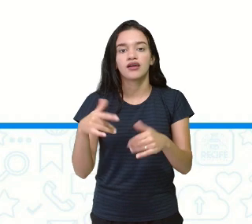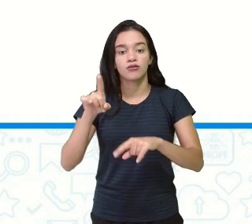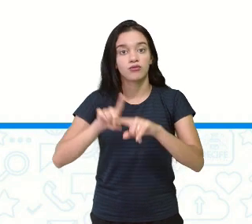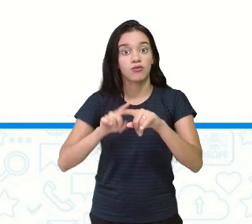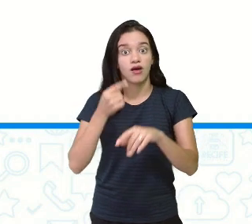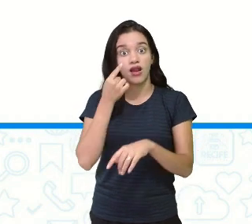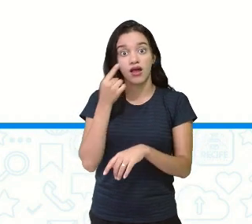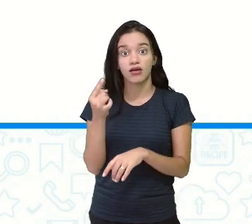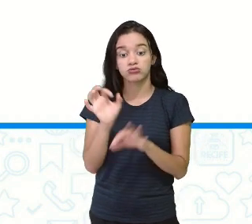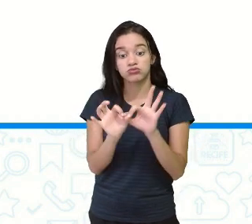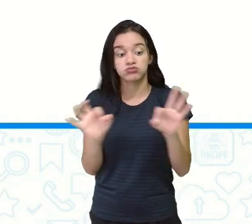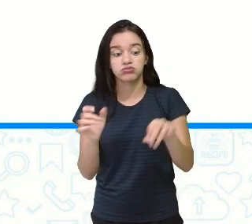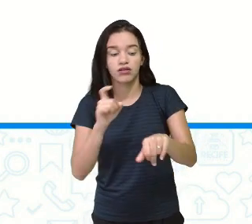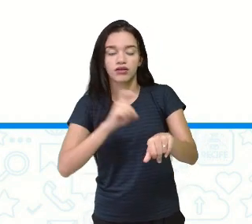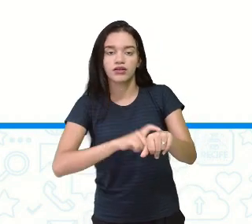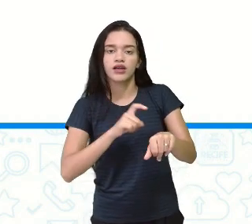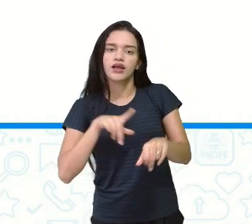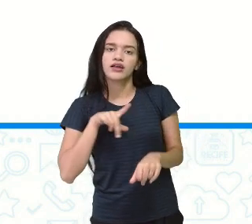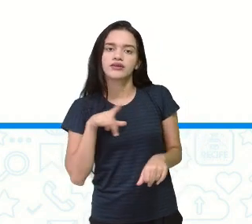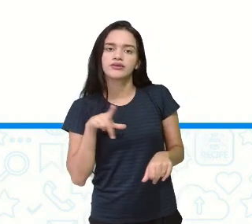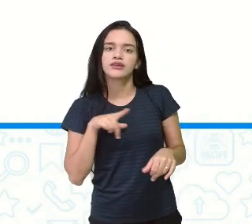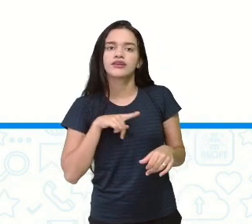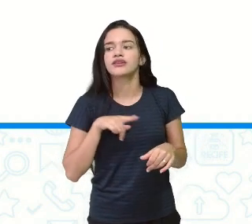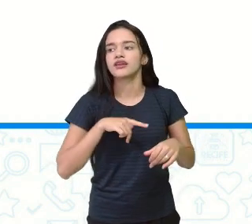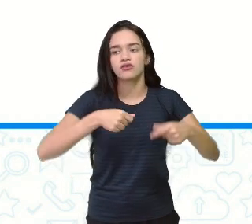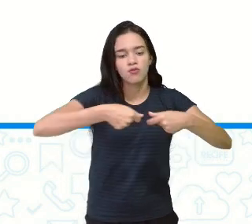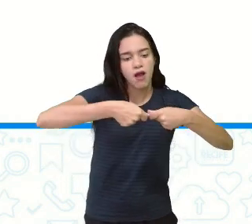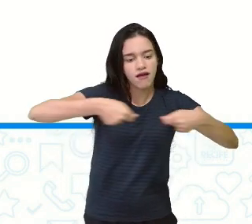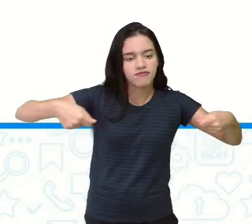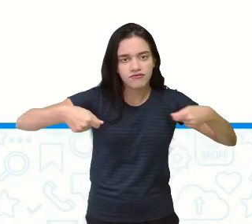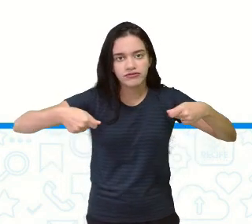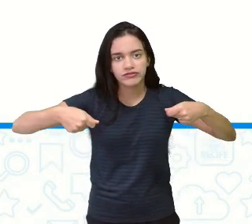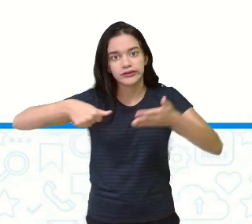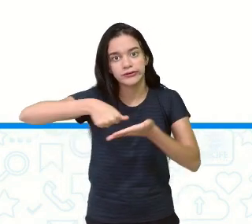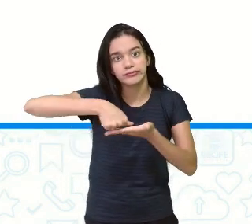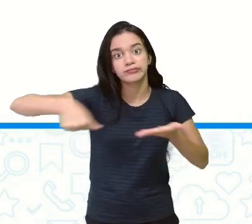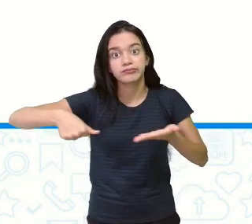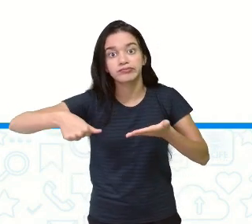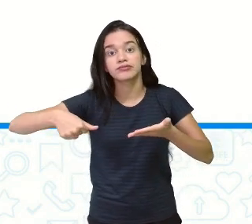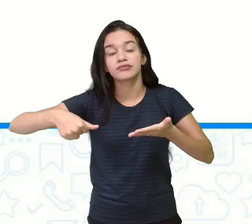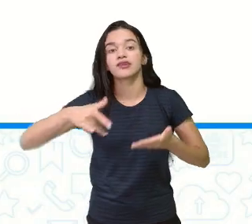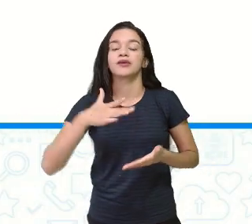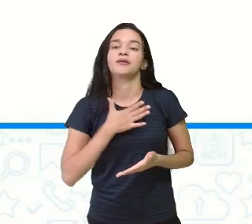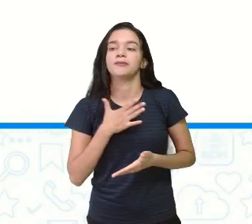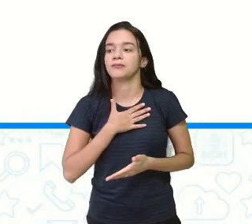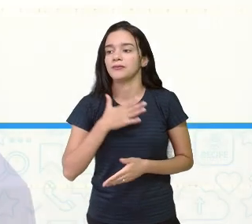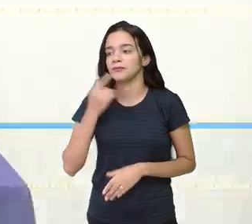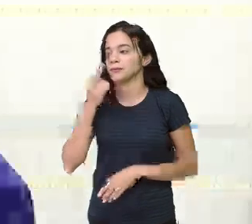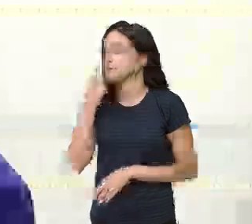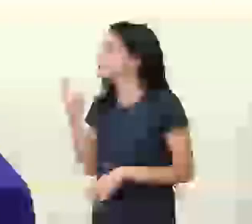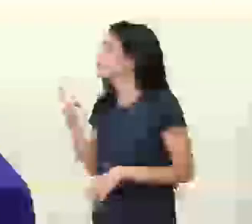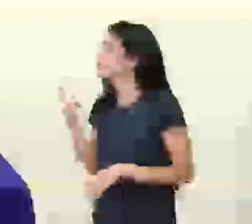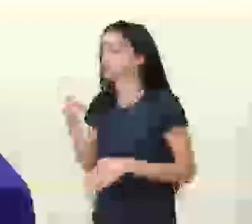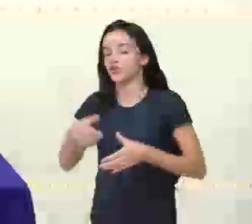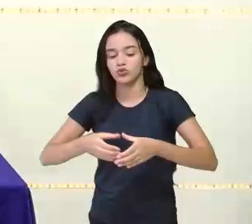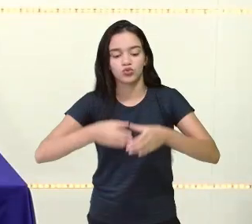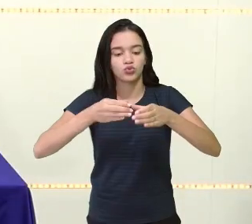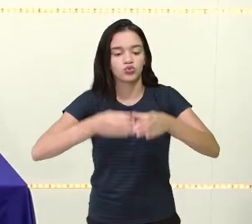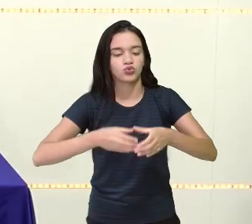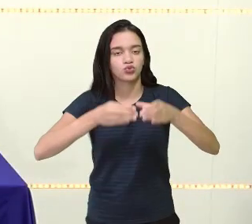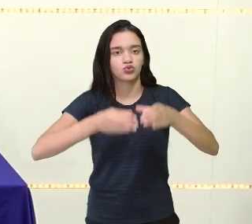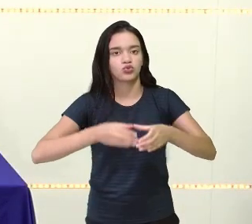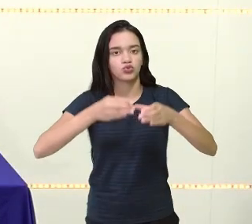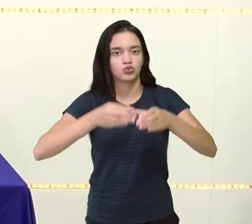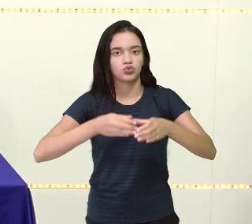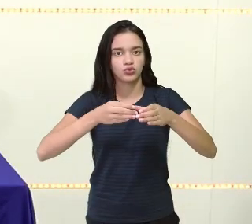o tempo? Eu tenho aqui o relógio, a fita, a trena. E esse meu tubinho aqui, qual é o que vocês